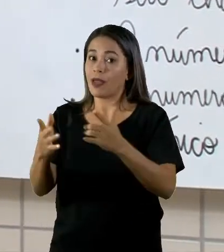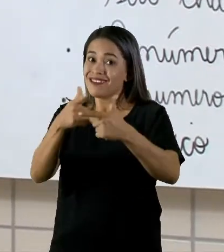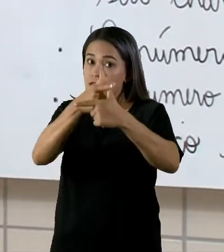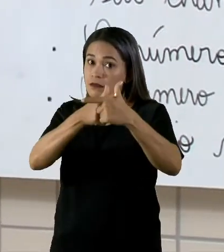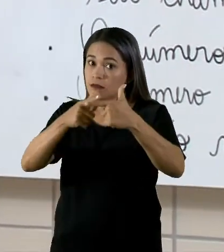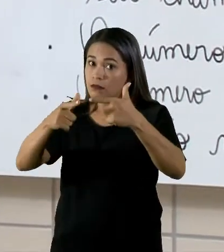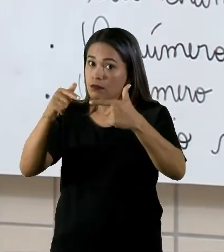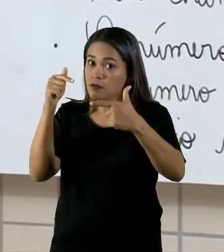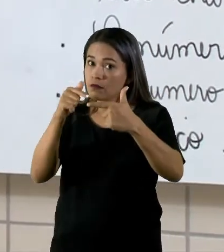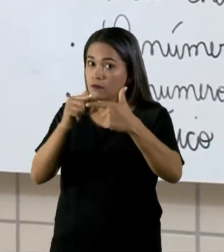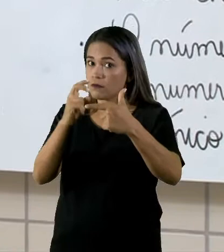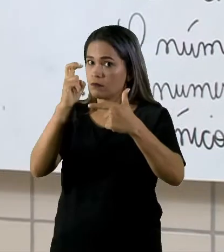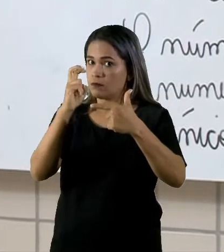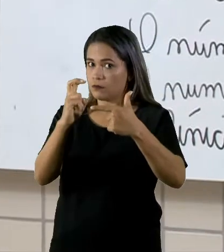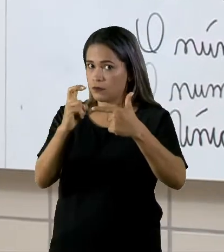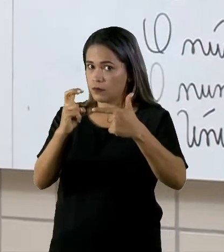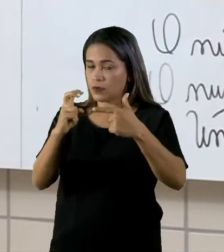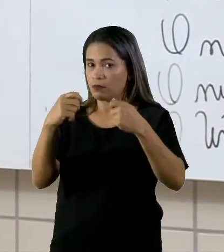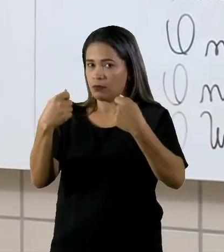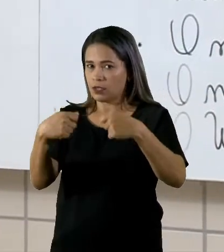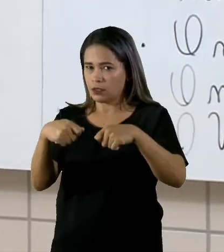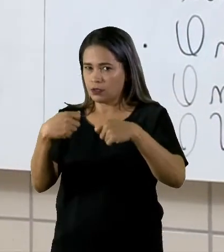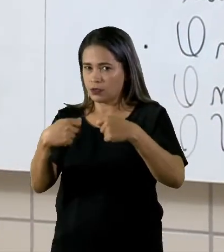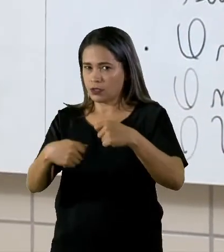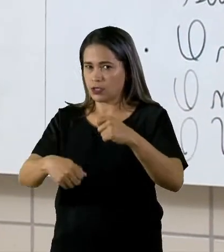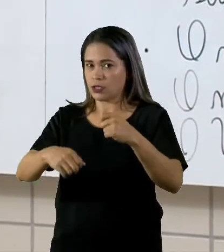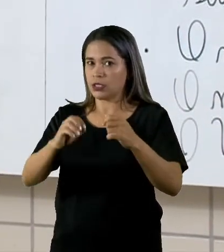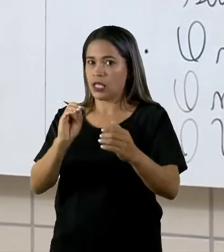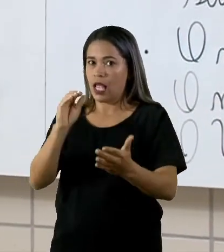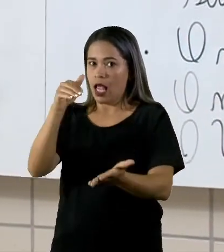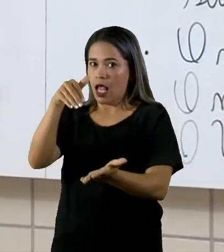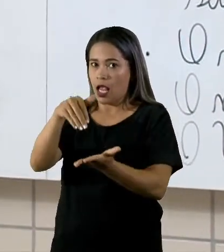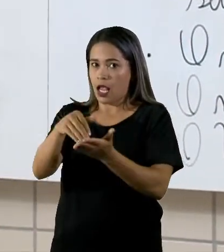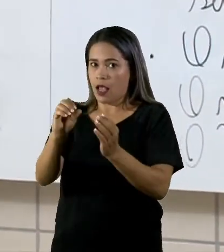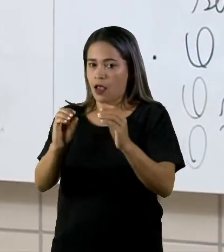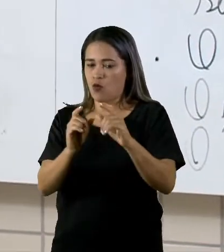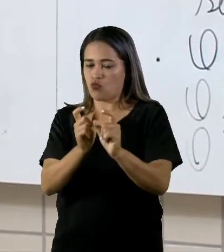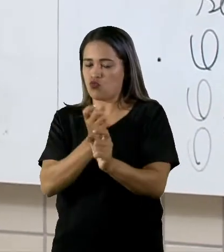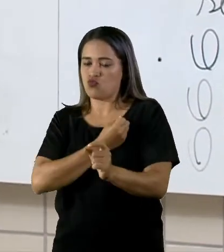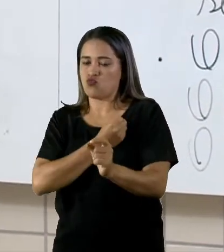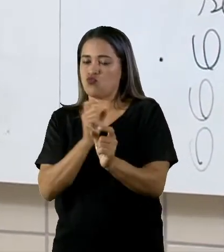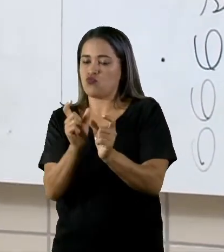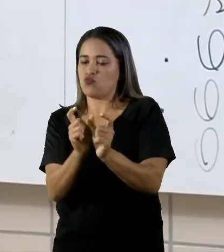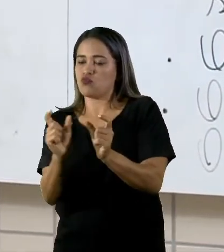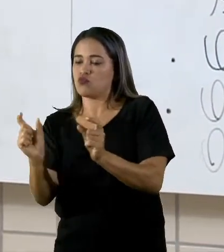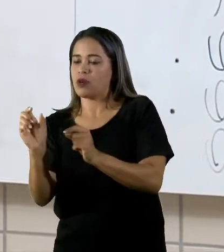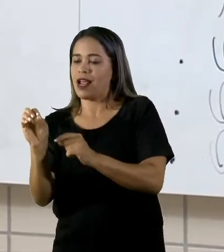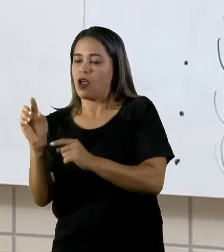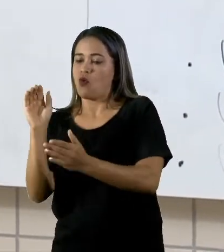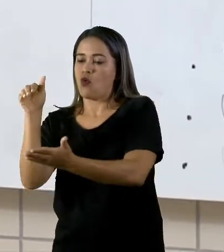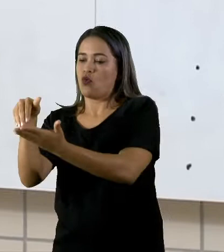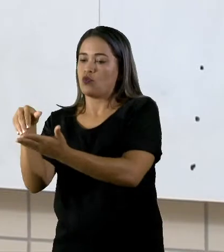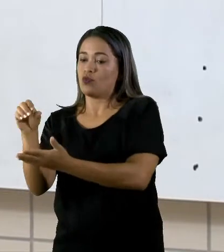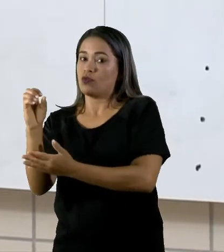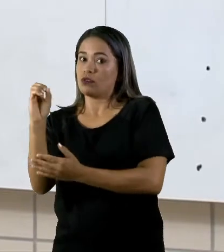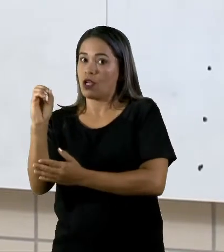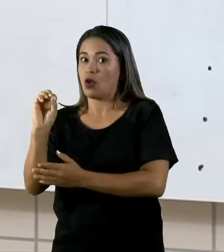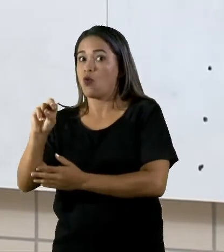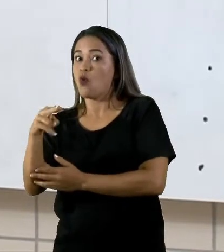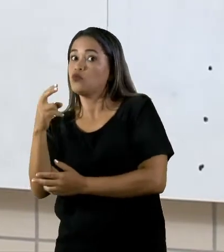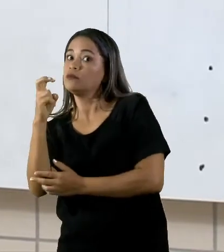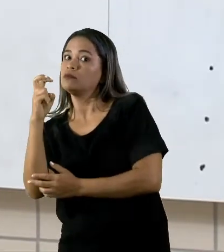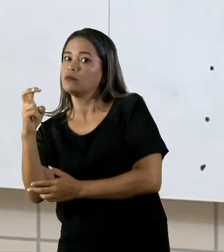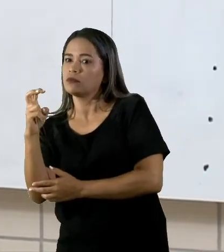por 5, tem que terminar em 0 ou 5. Esse número termina em 5? Não. Em